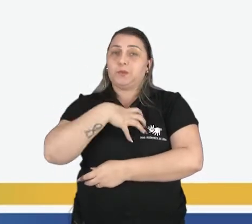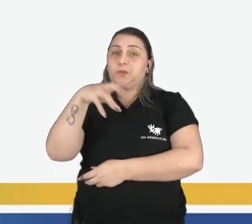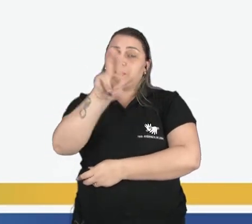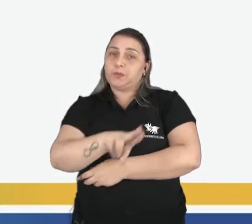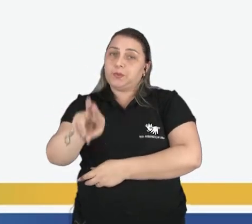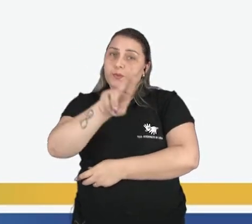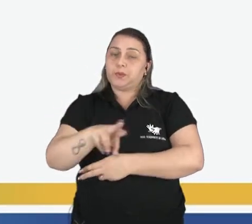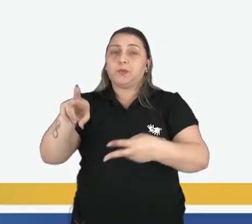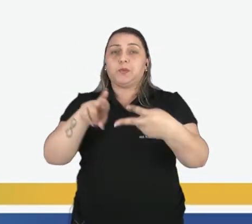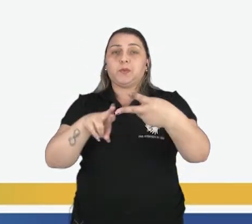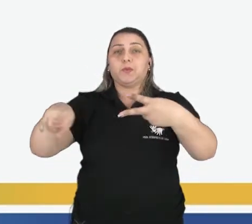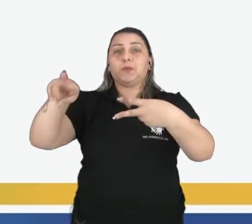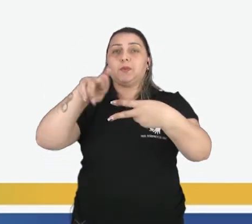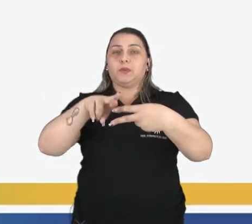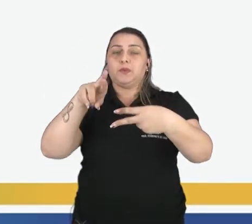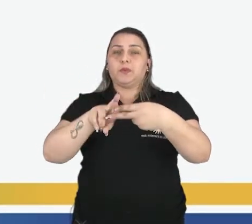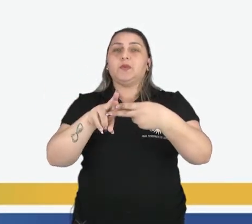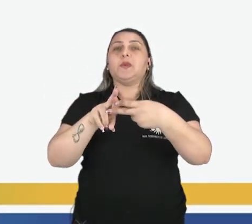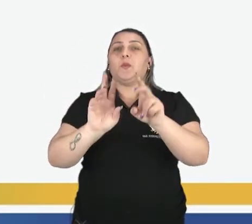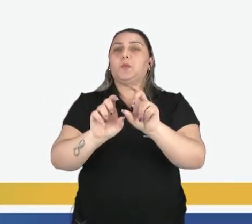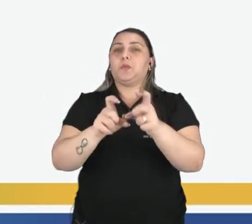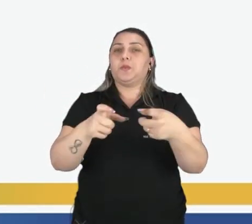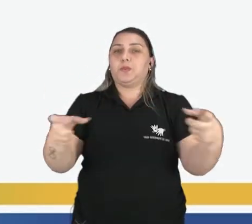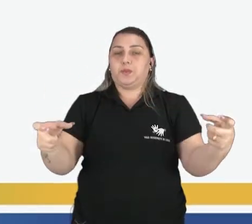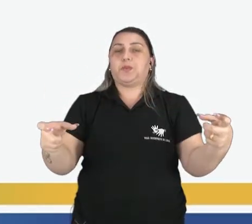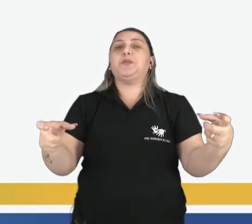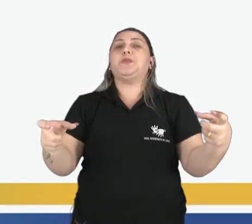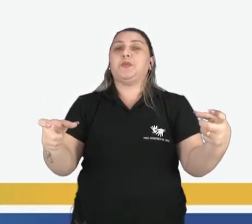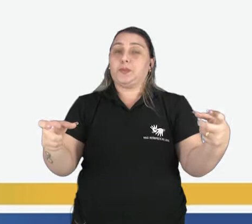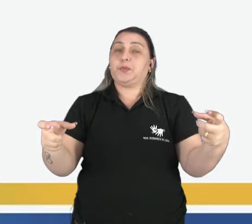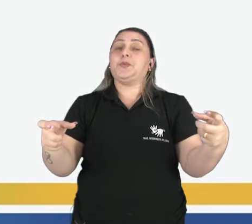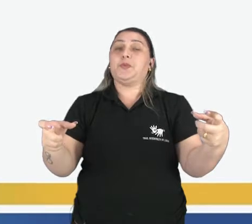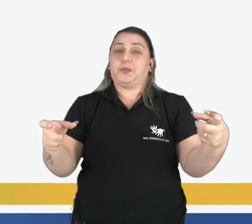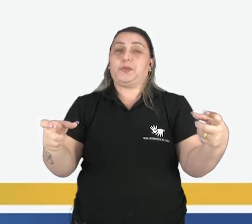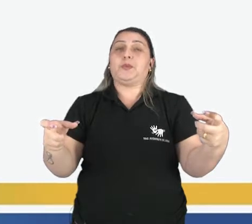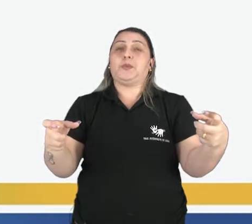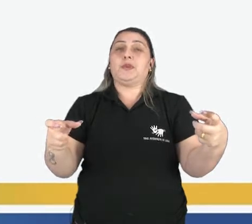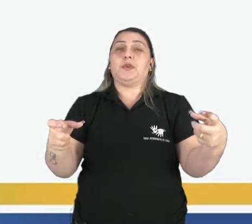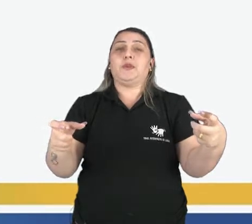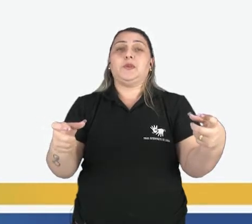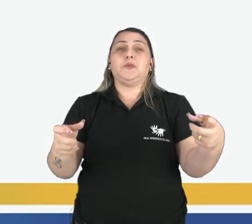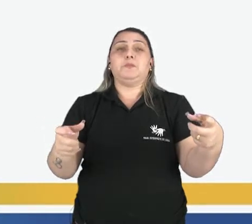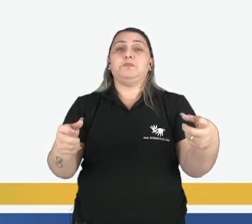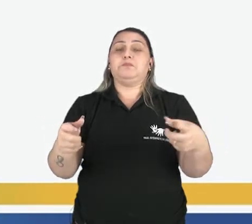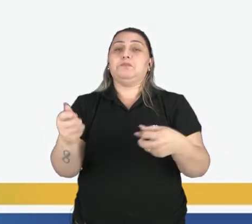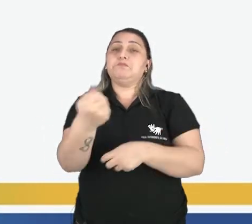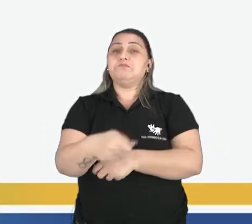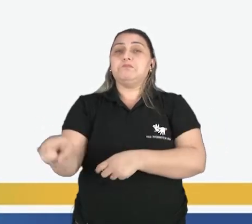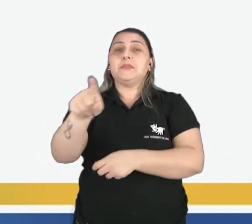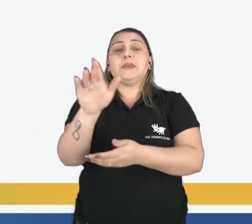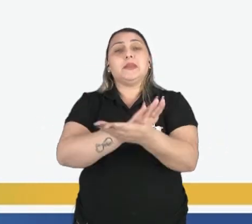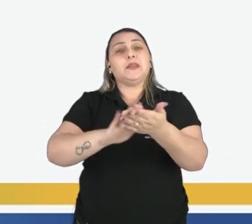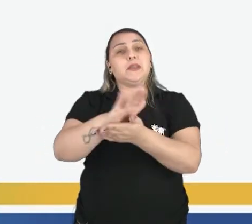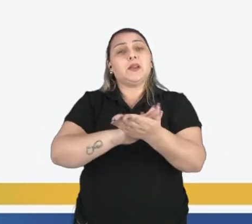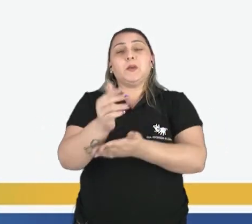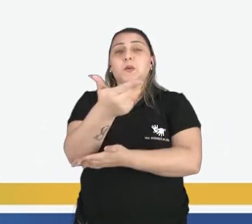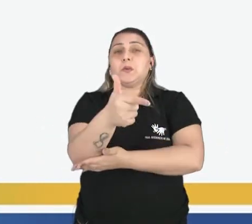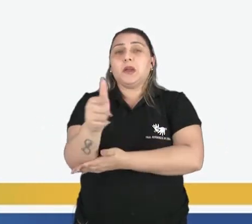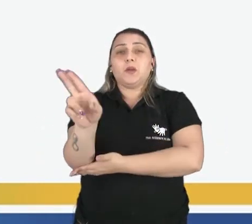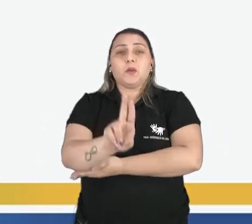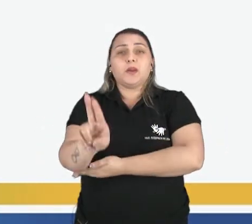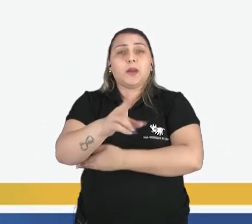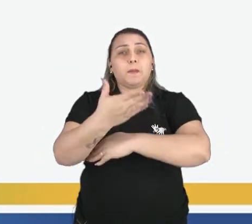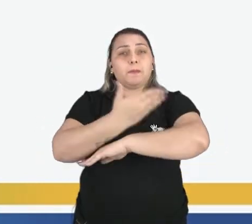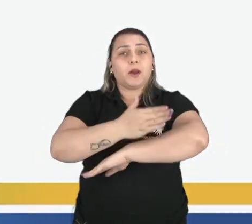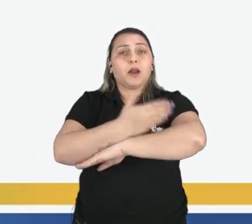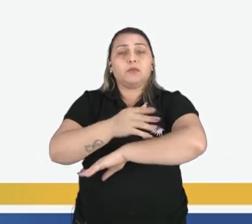recursos às vezes são grandes elefantes brancos que não servem para nada, não têm uma utilidade